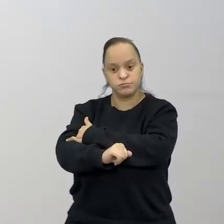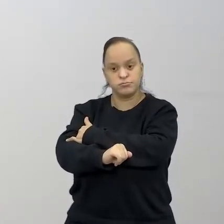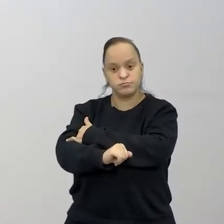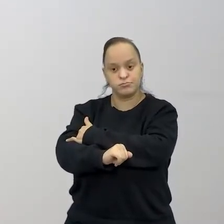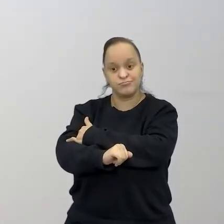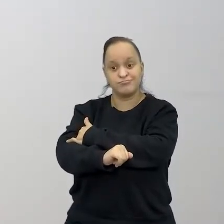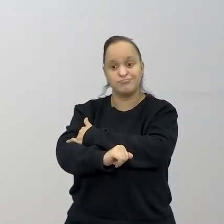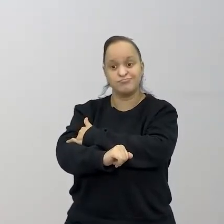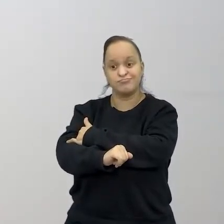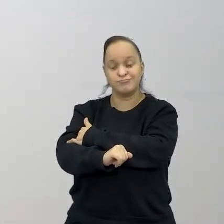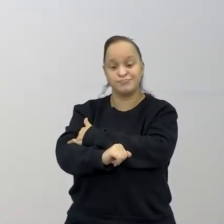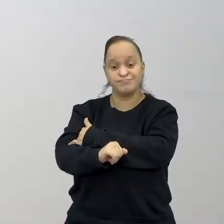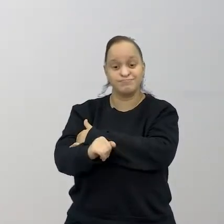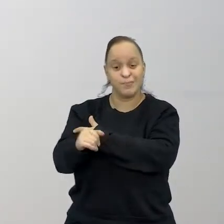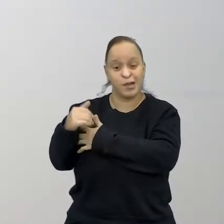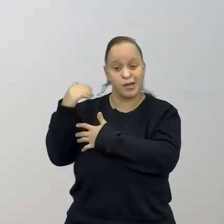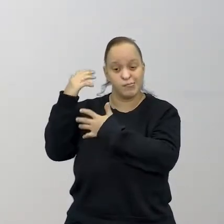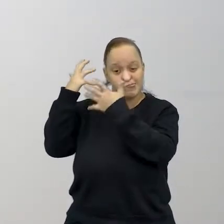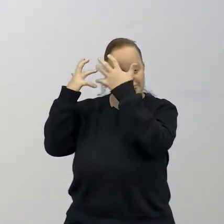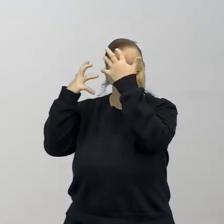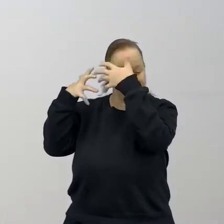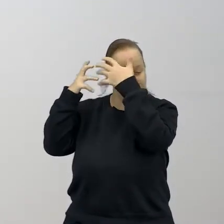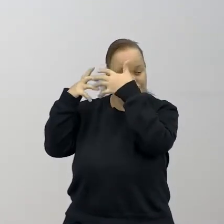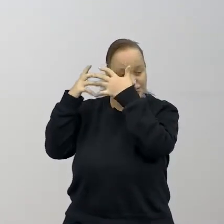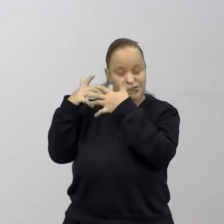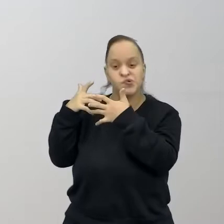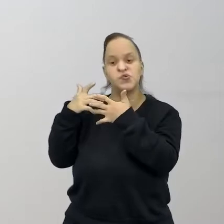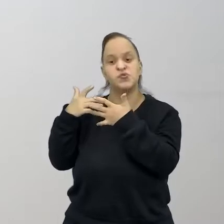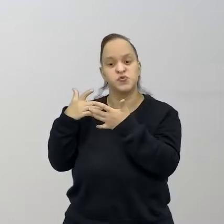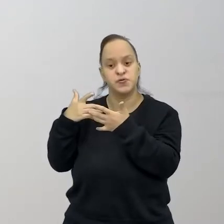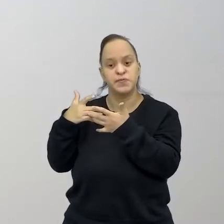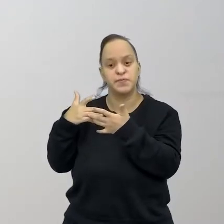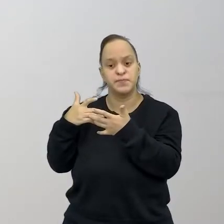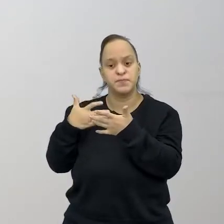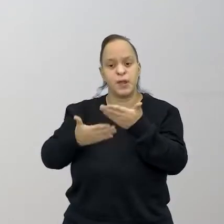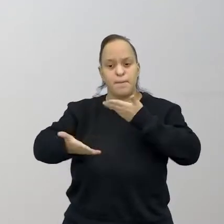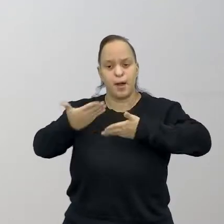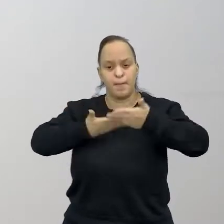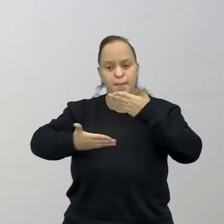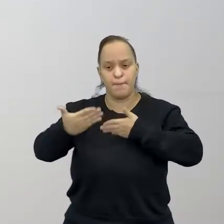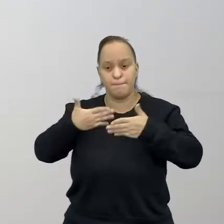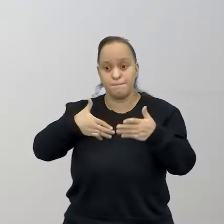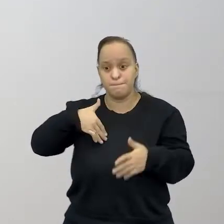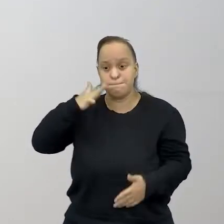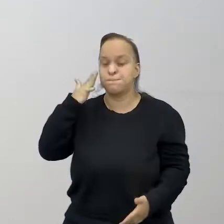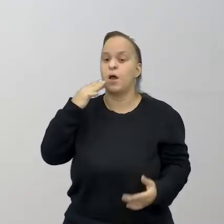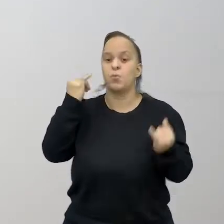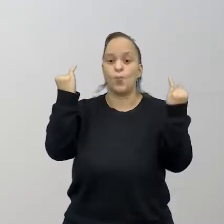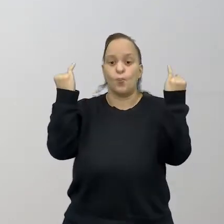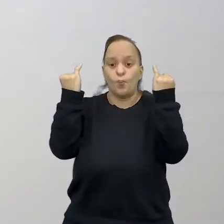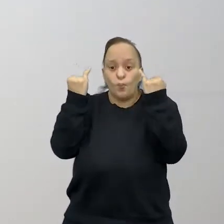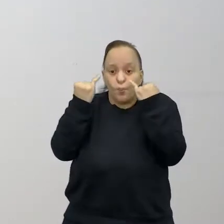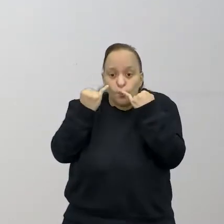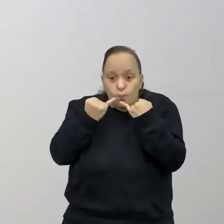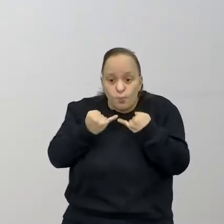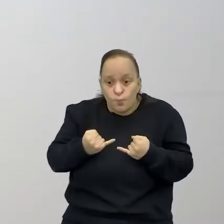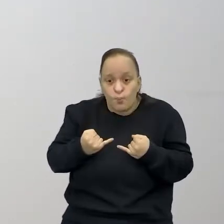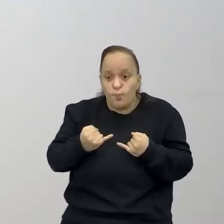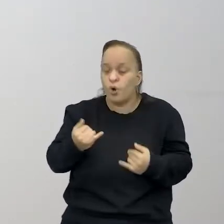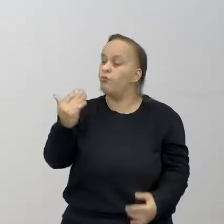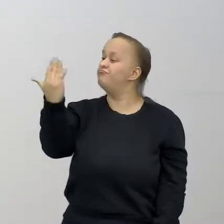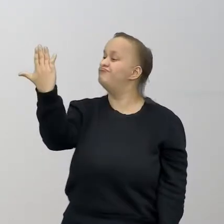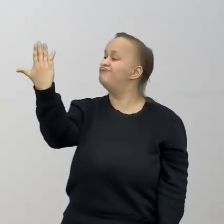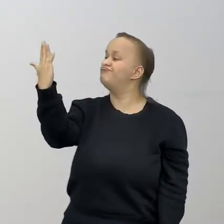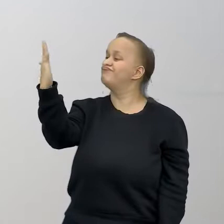eu começo a entrar em tratamentos para ficar cada vez mais magra, só que eu já estou magra. Só que quando eu me olho no espelho, eu